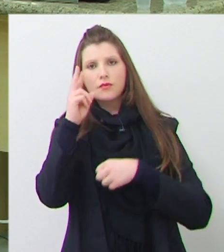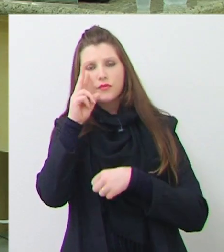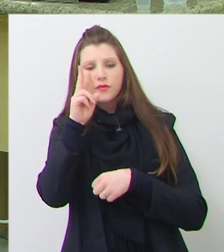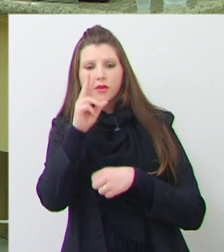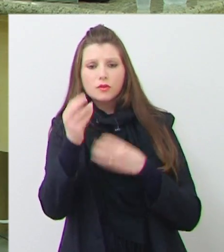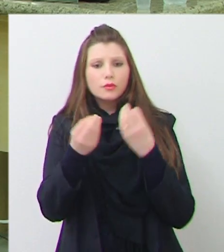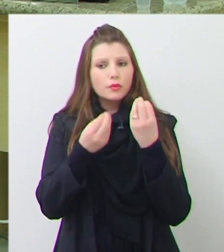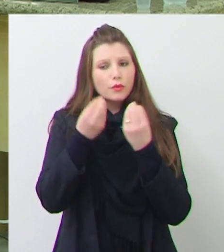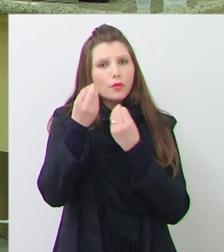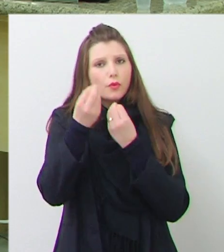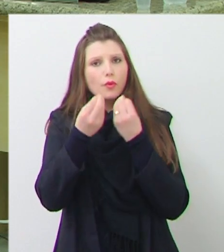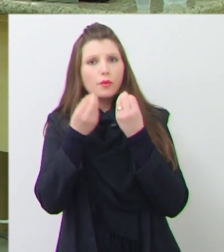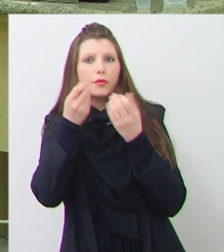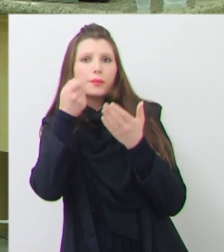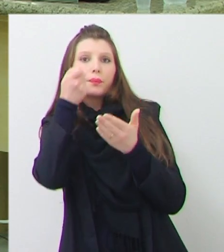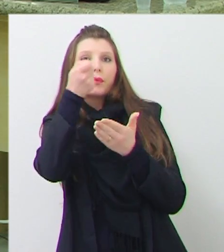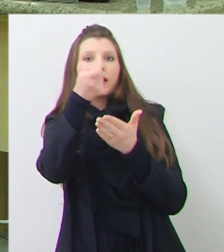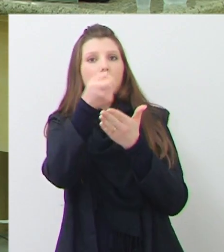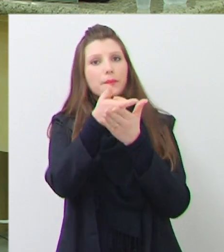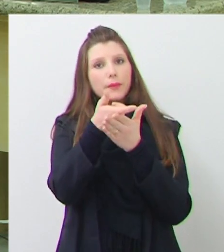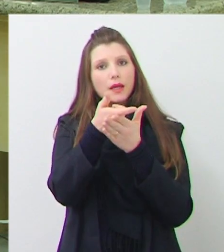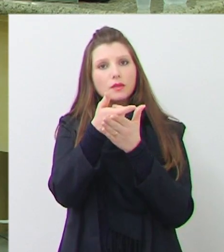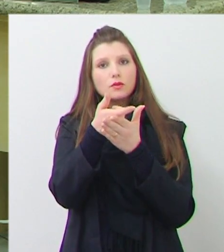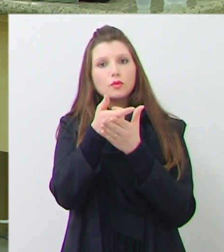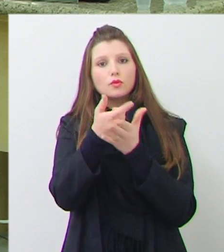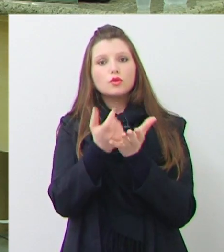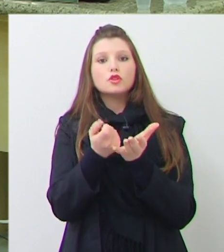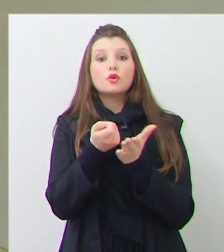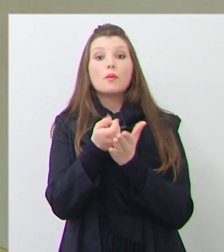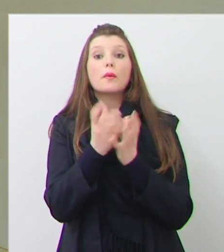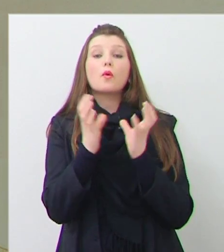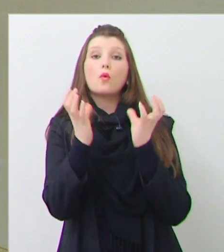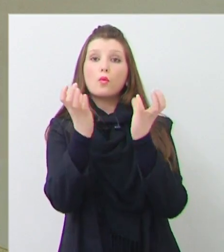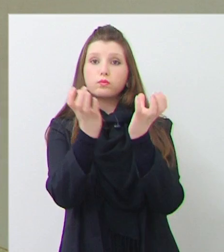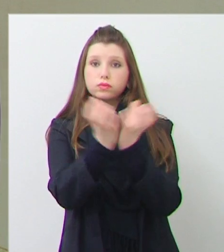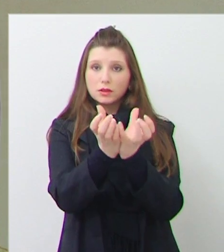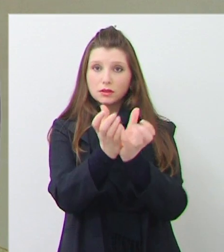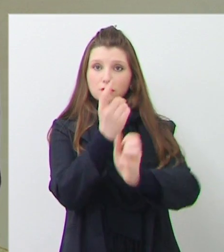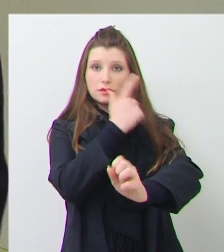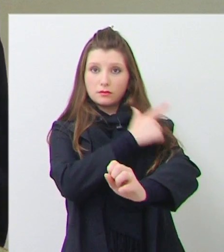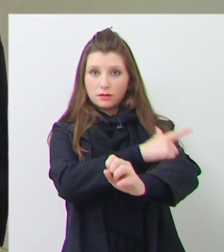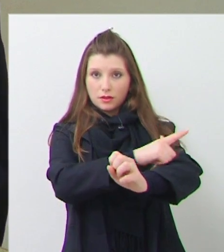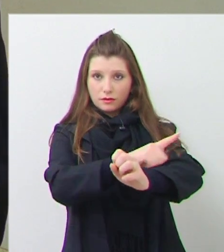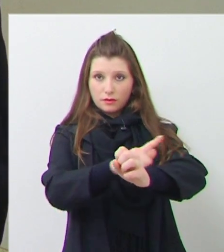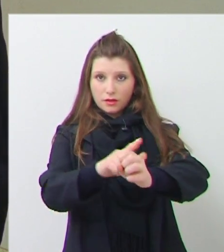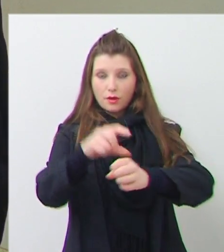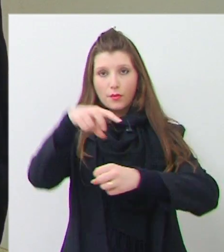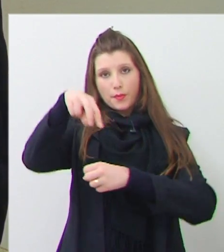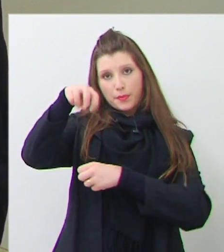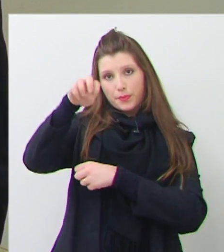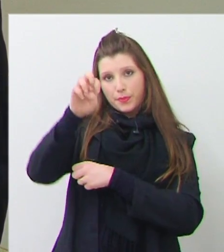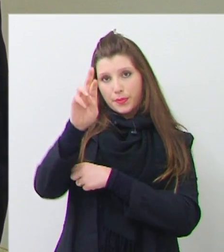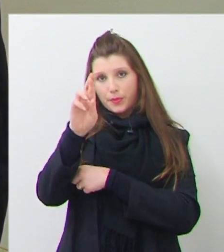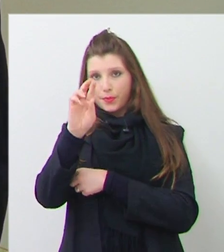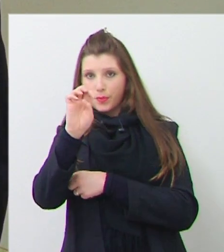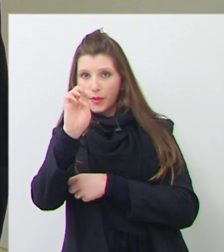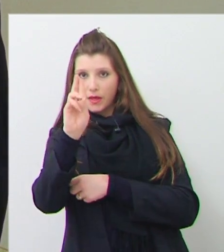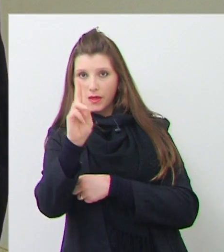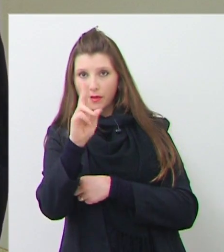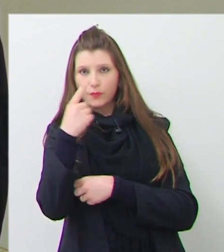de pagamento da compra do complexo educacional Nereu Guidi. Conforme o